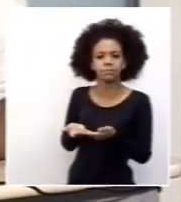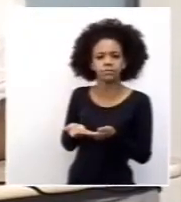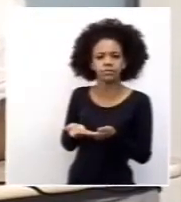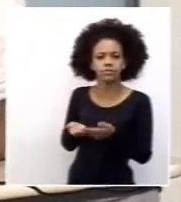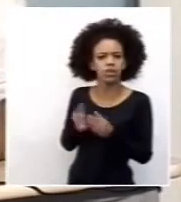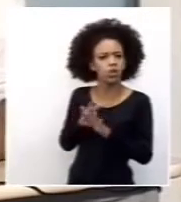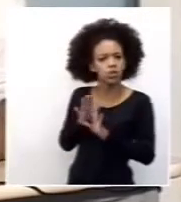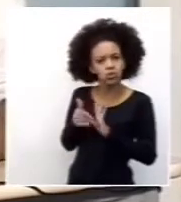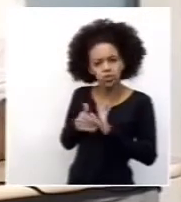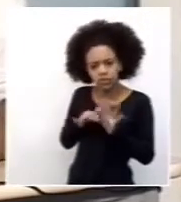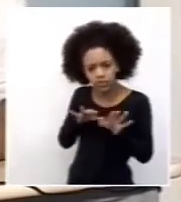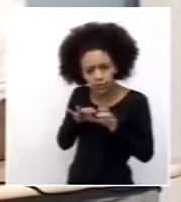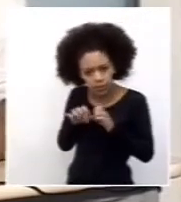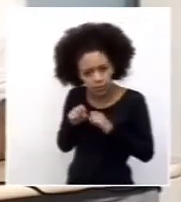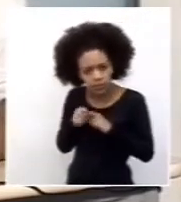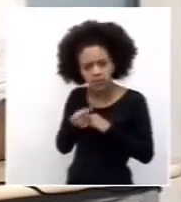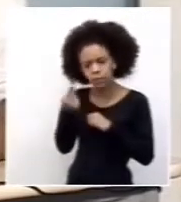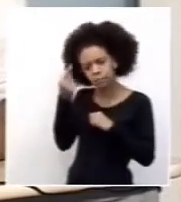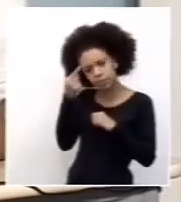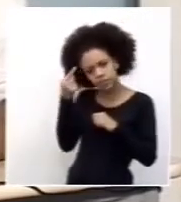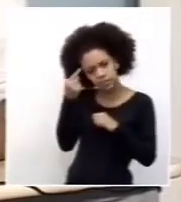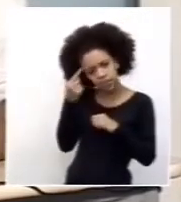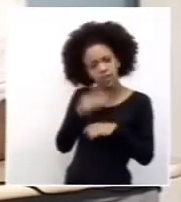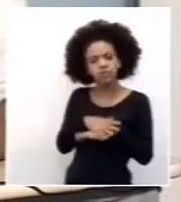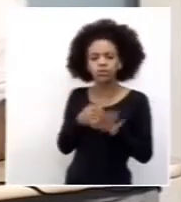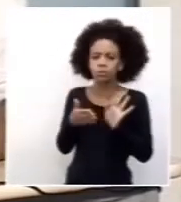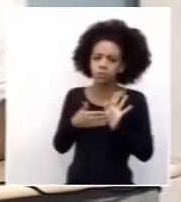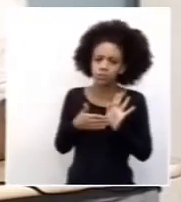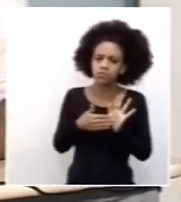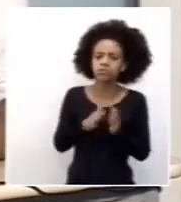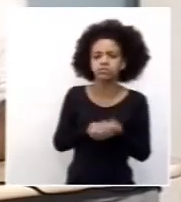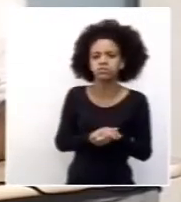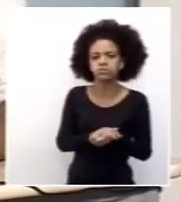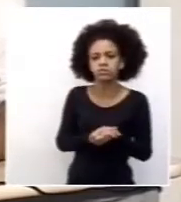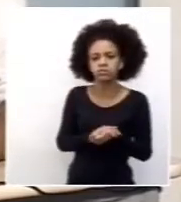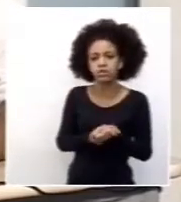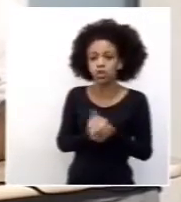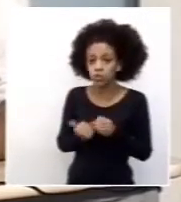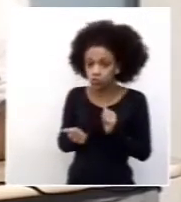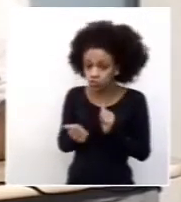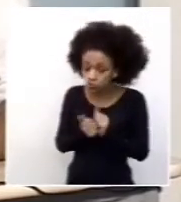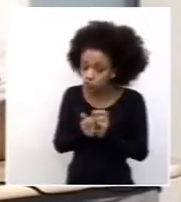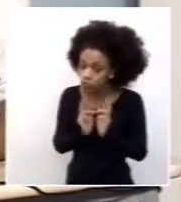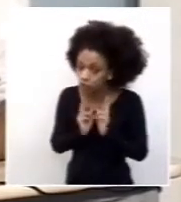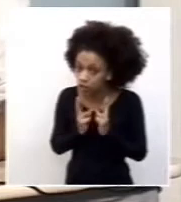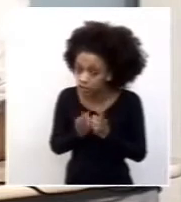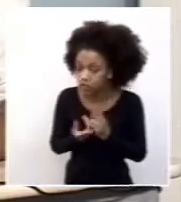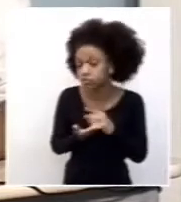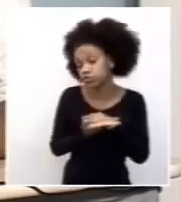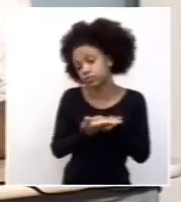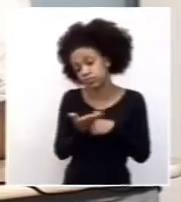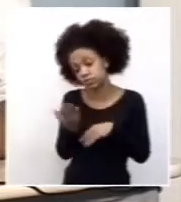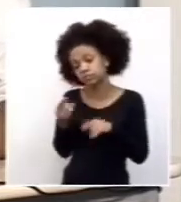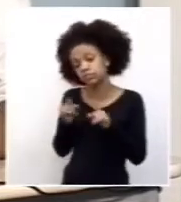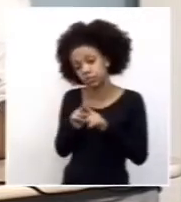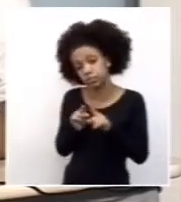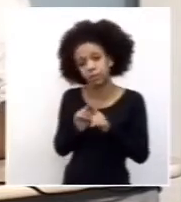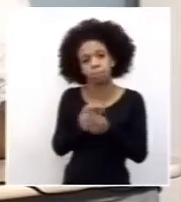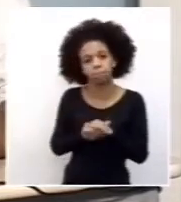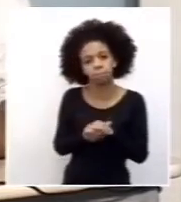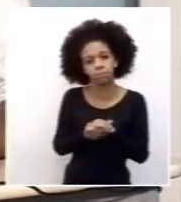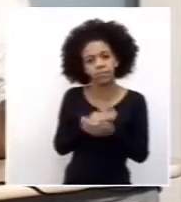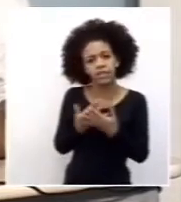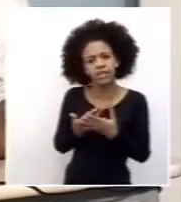Todo esse ATPC ele é pensado, ele é programado, junto com a rede, junto com vocês. E